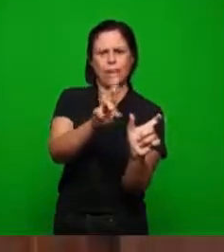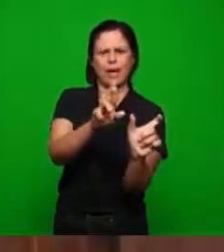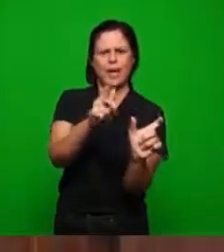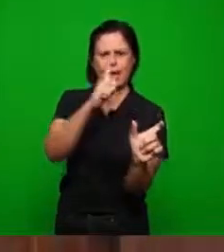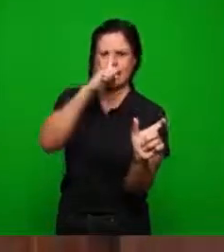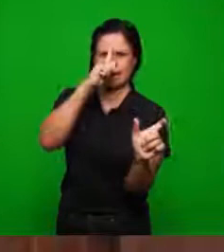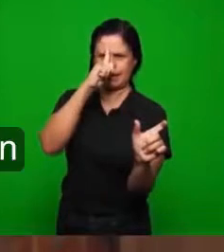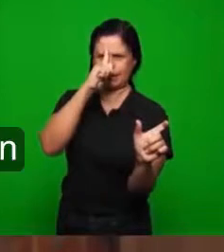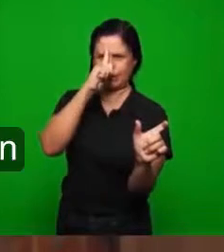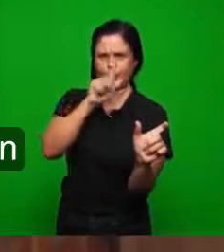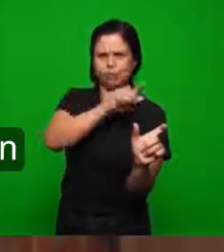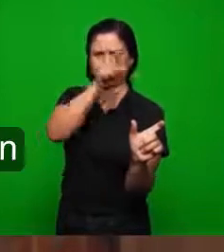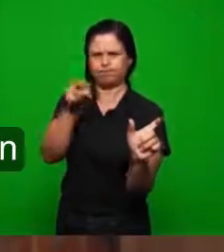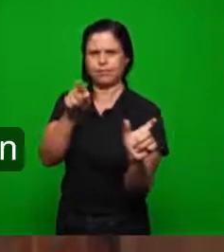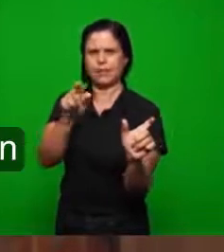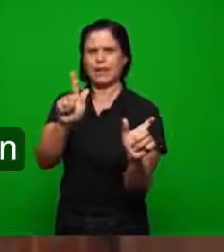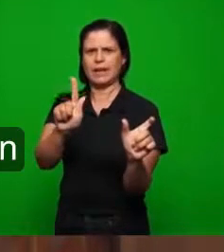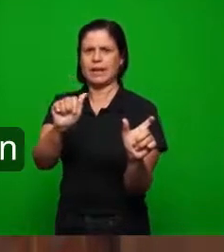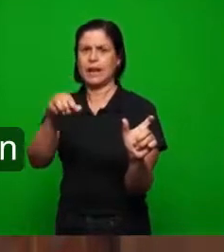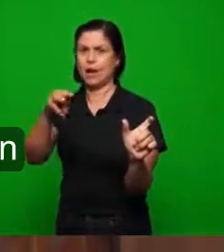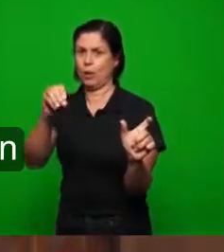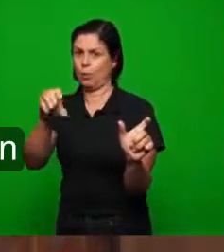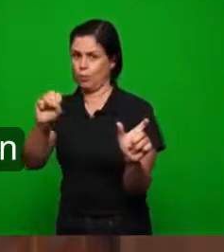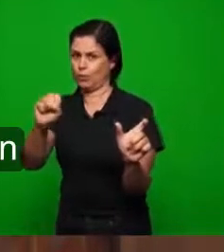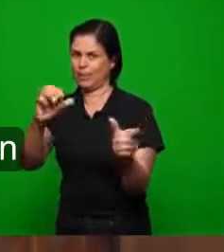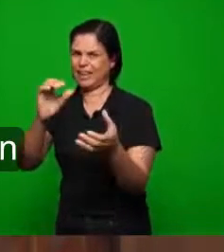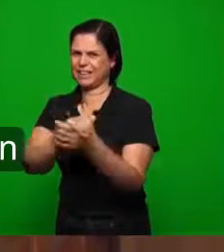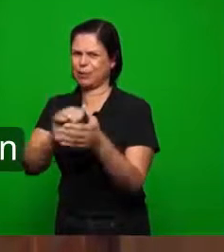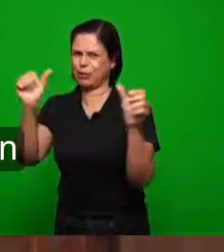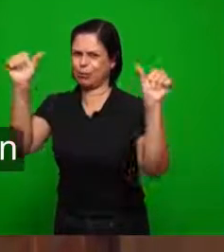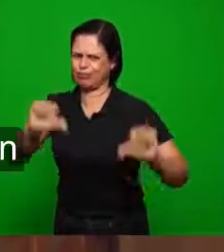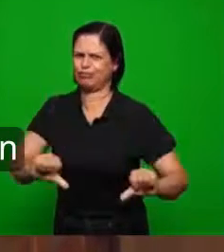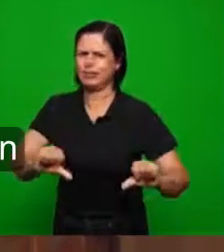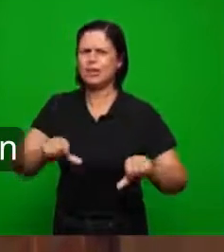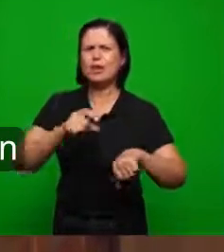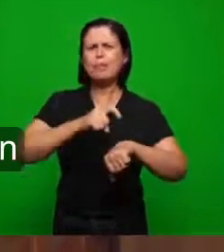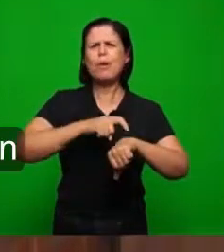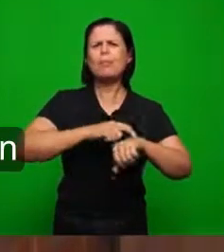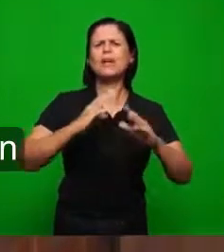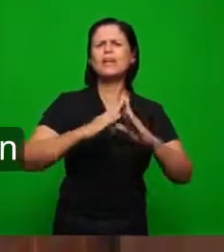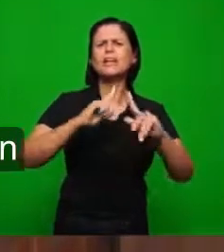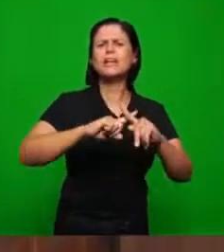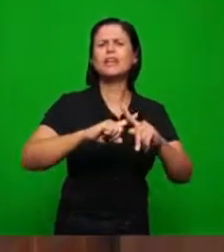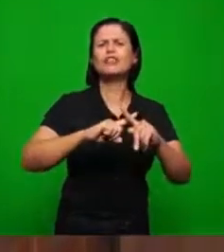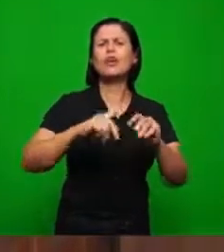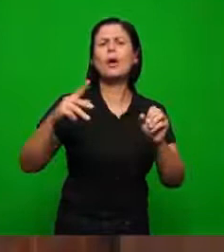casamento pervertido. O que que aconteceu nesse período? Nesse período foi